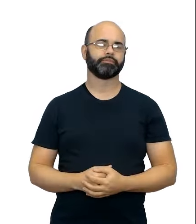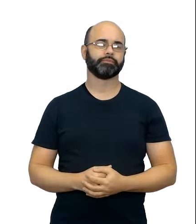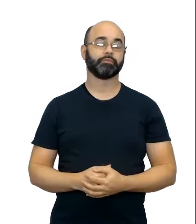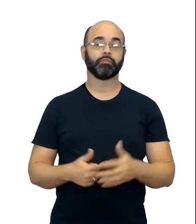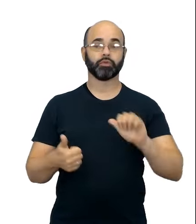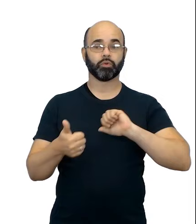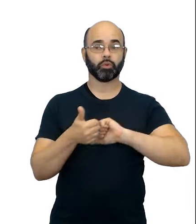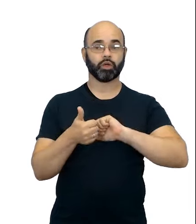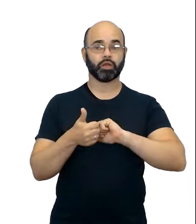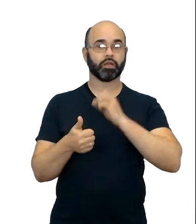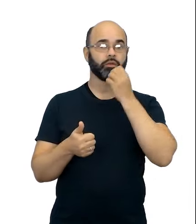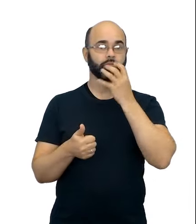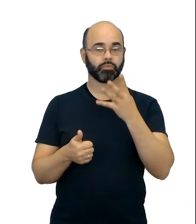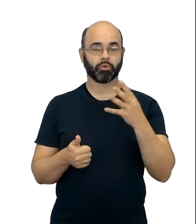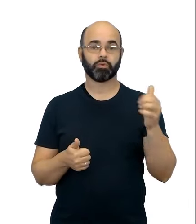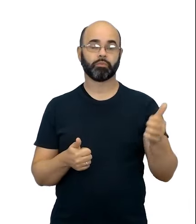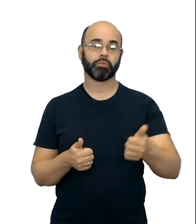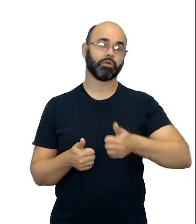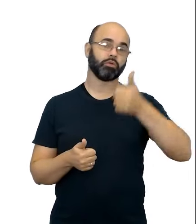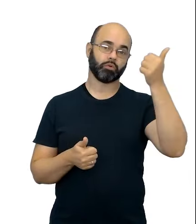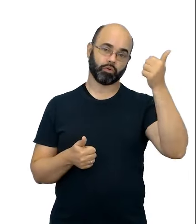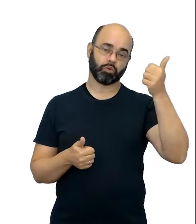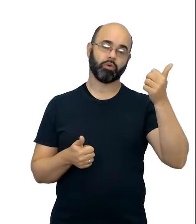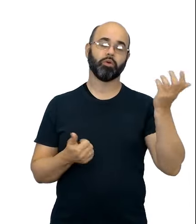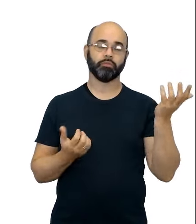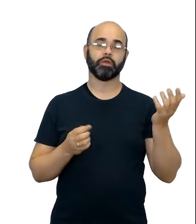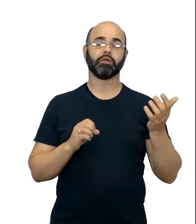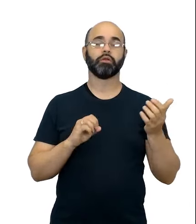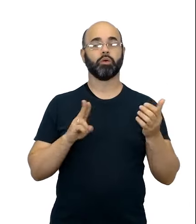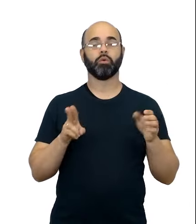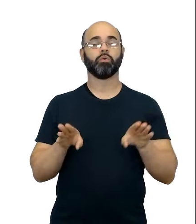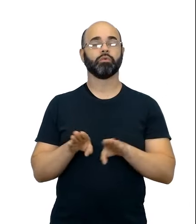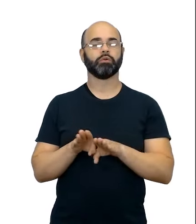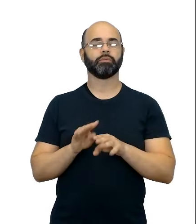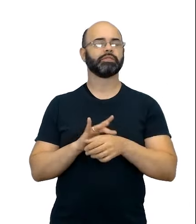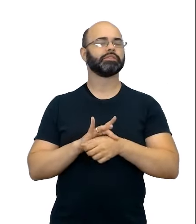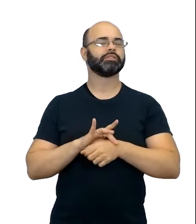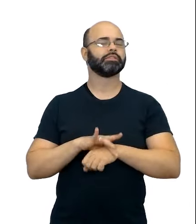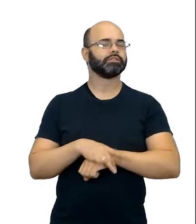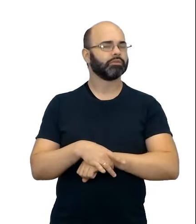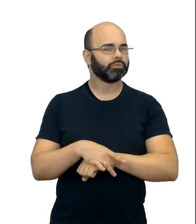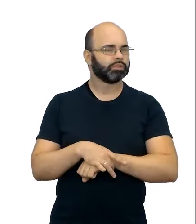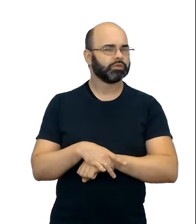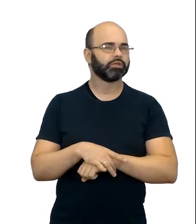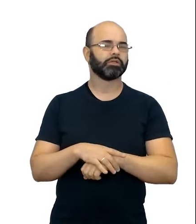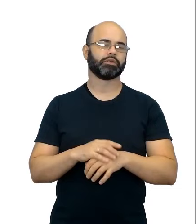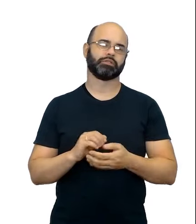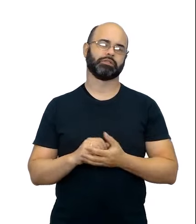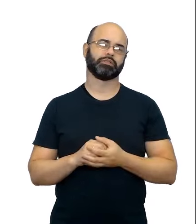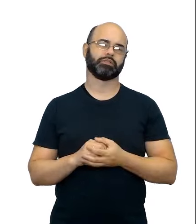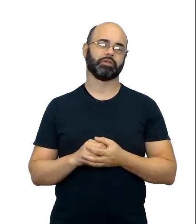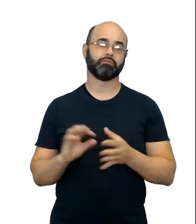qualidade, e também nós teremos a questão da segurança, da